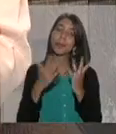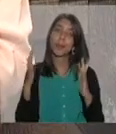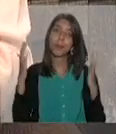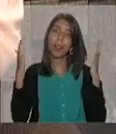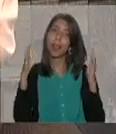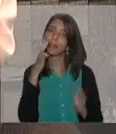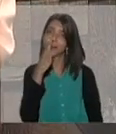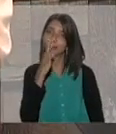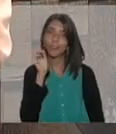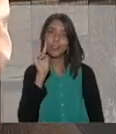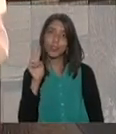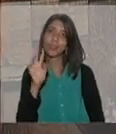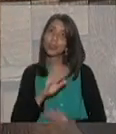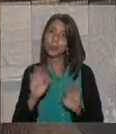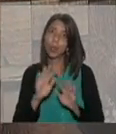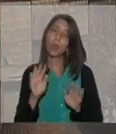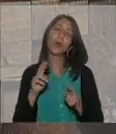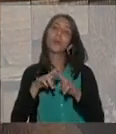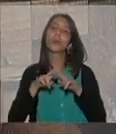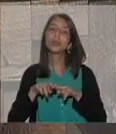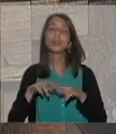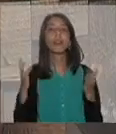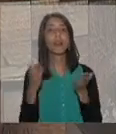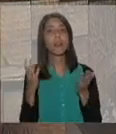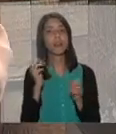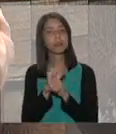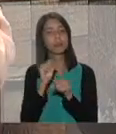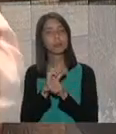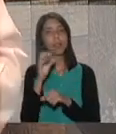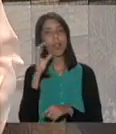verdade. Por isso que a gente fica aqui te aplaudindo. E por conta disso eu vou fazer